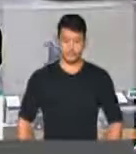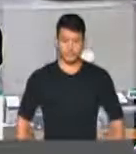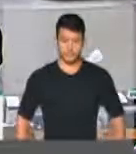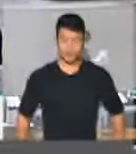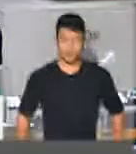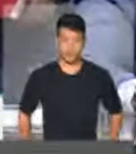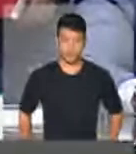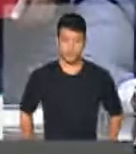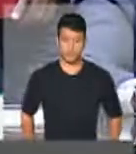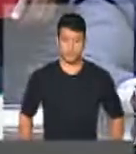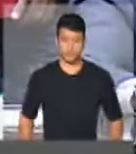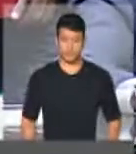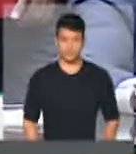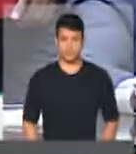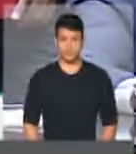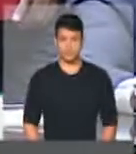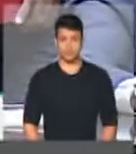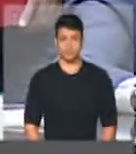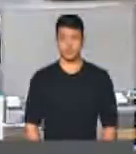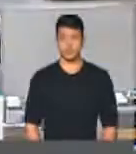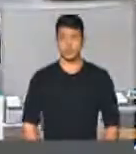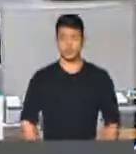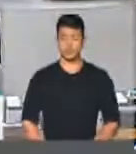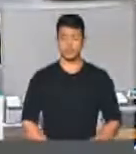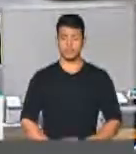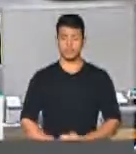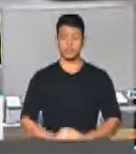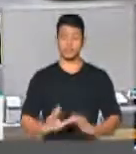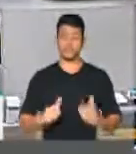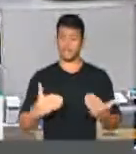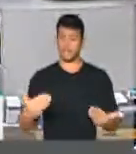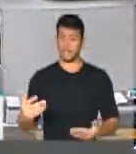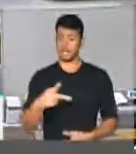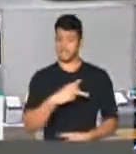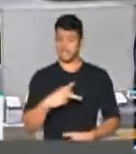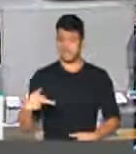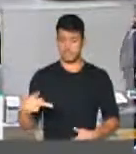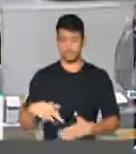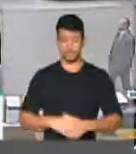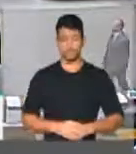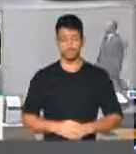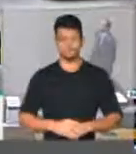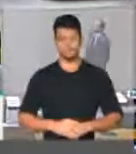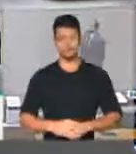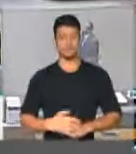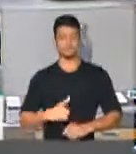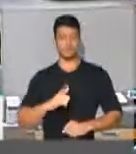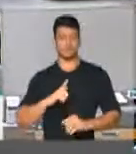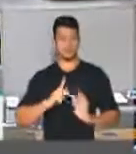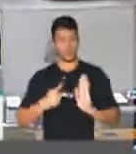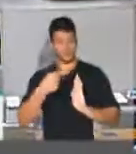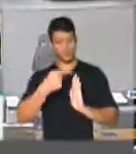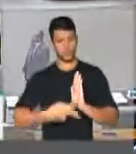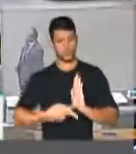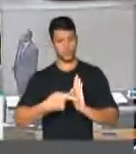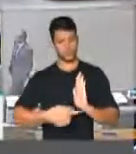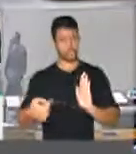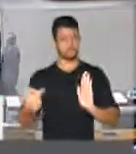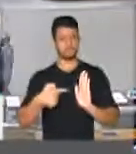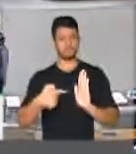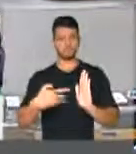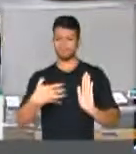Comissão, deputado Bacelar, deputado Hauly. Senhor presidente, eu vejo um projeto deste com